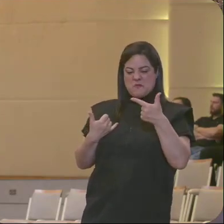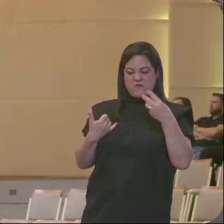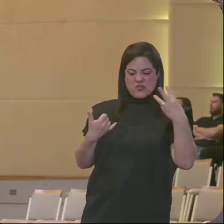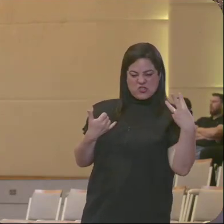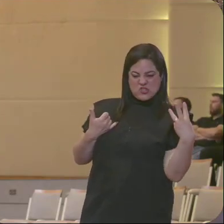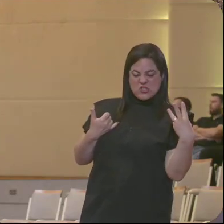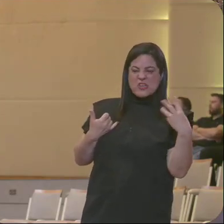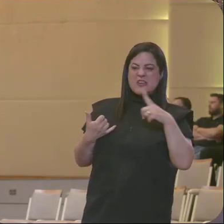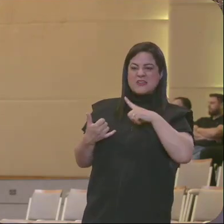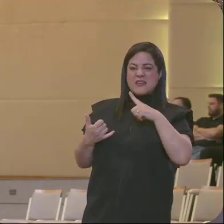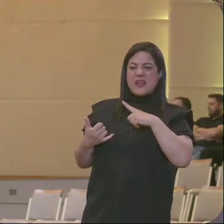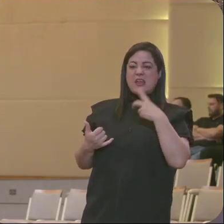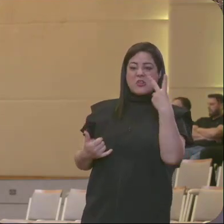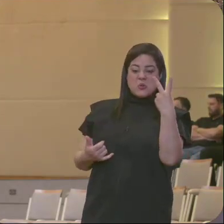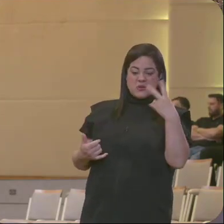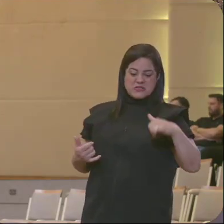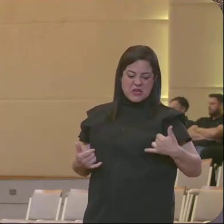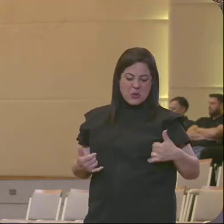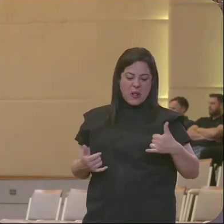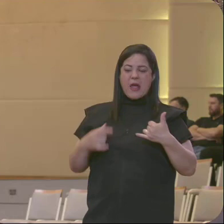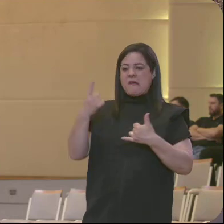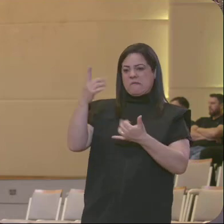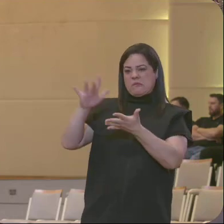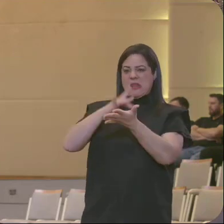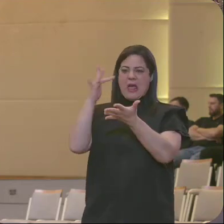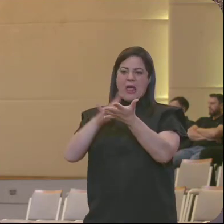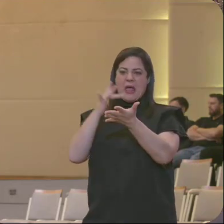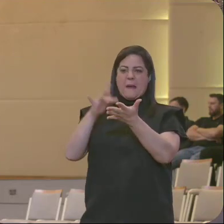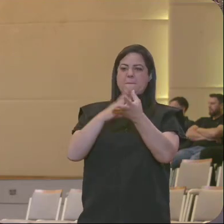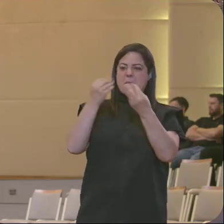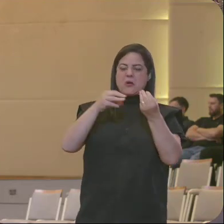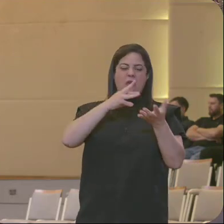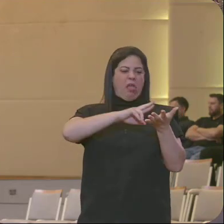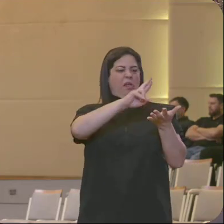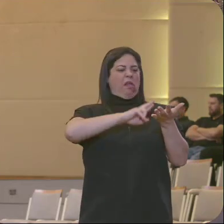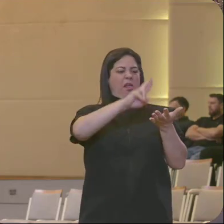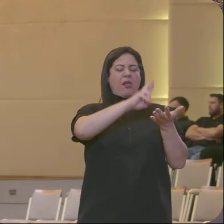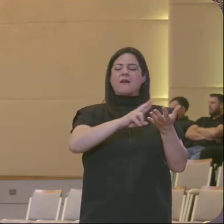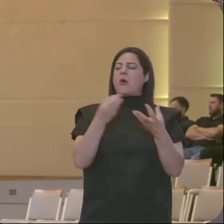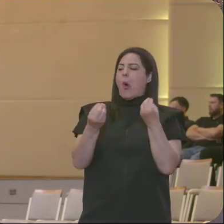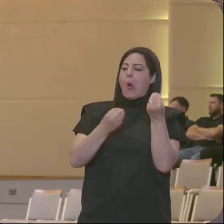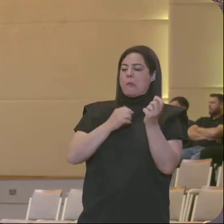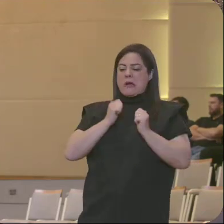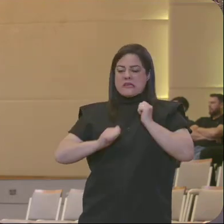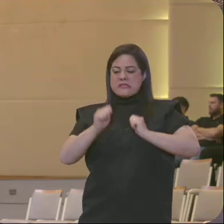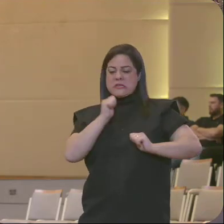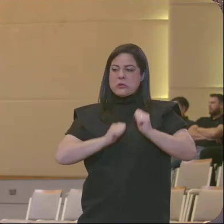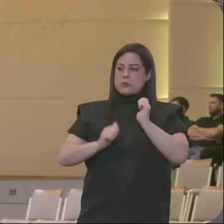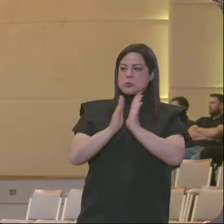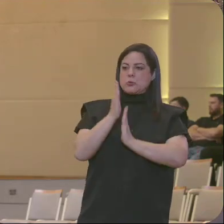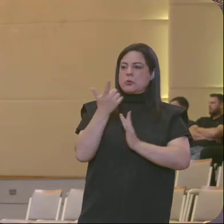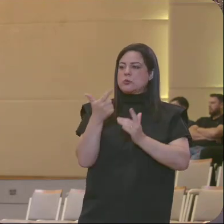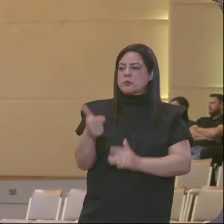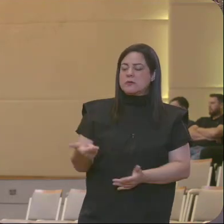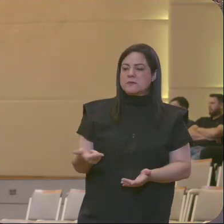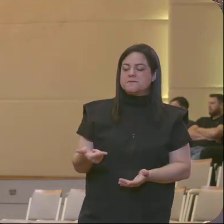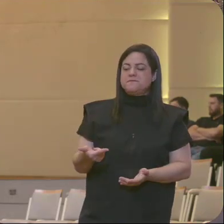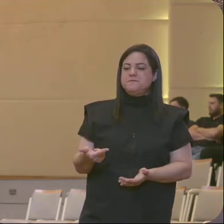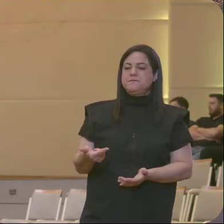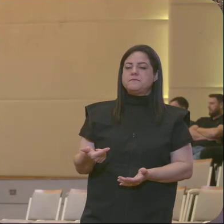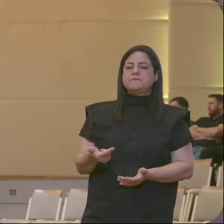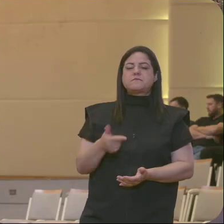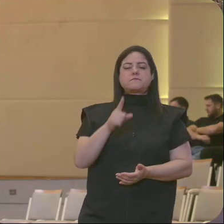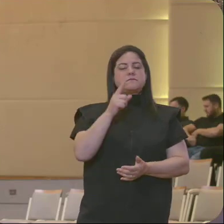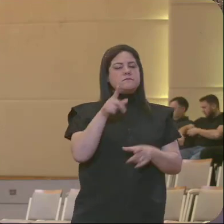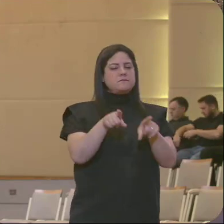com dois celulares, um tablet, várias respostas para dar? Como não ficar ansioso no nosso tempo? E o termo pode